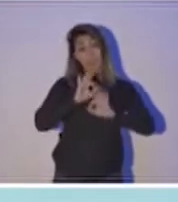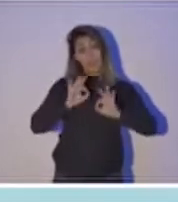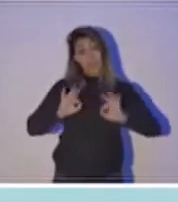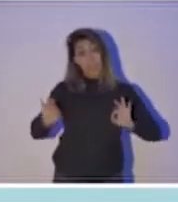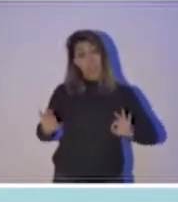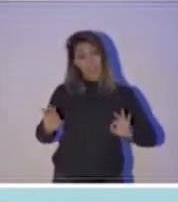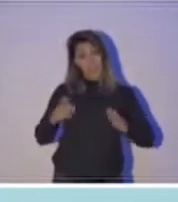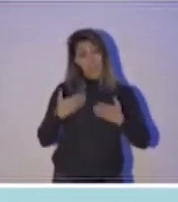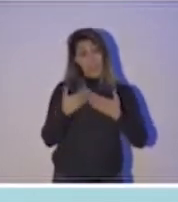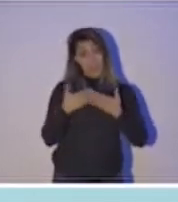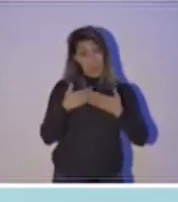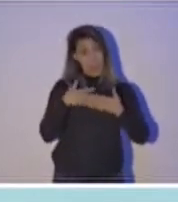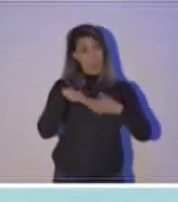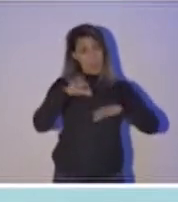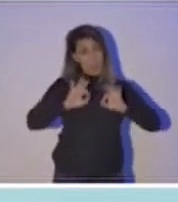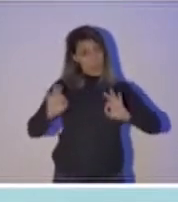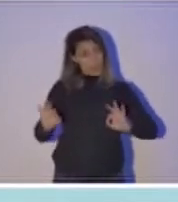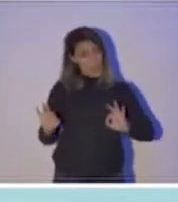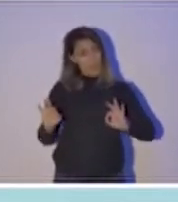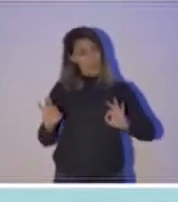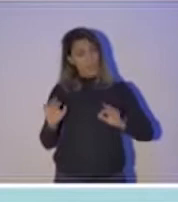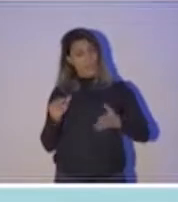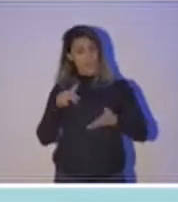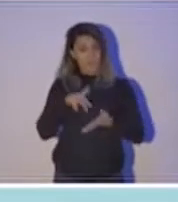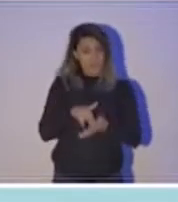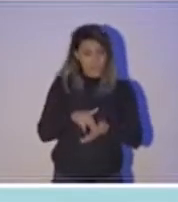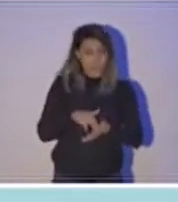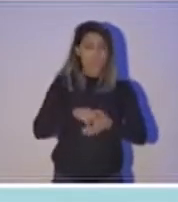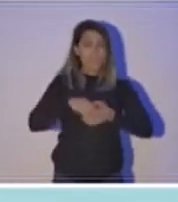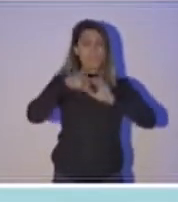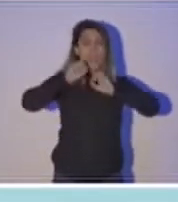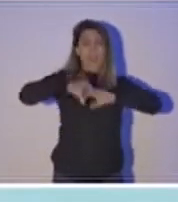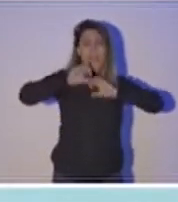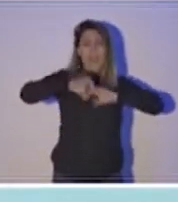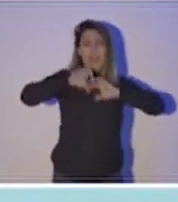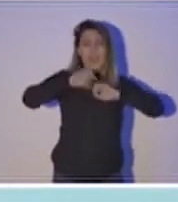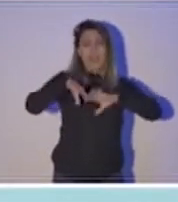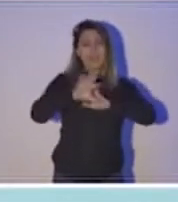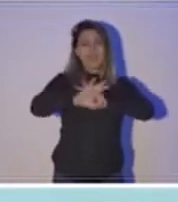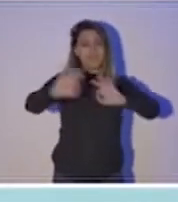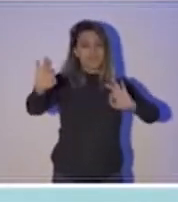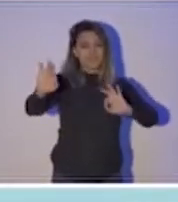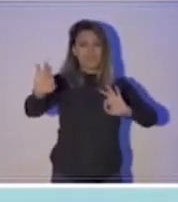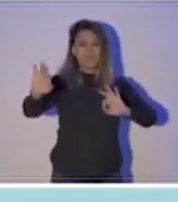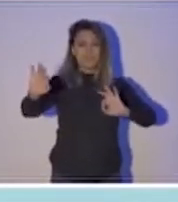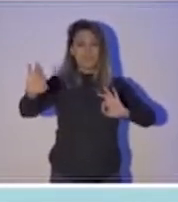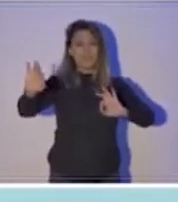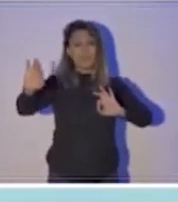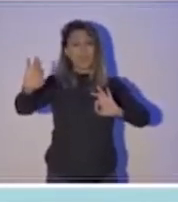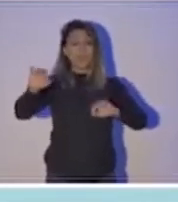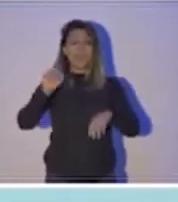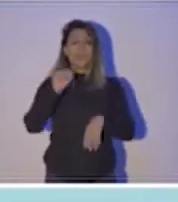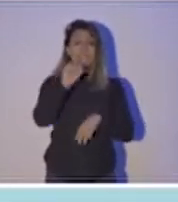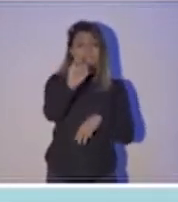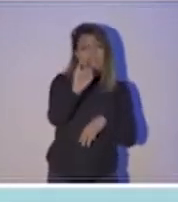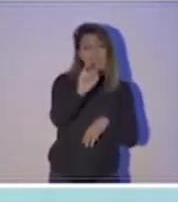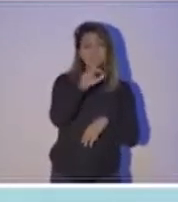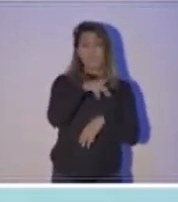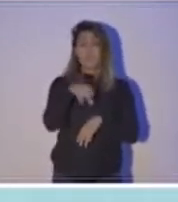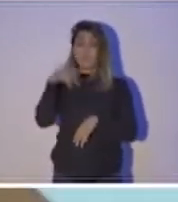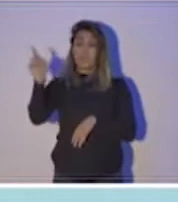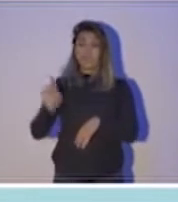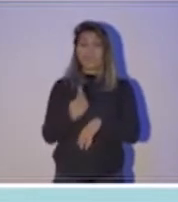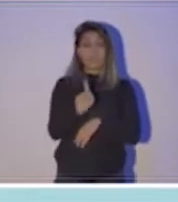sala, o professor não sabe o nosso nome, chama a gente pelo número, como soldado. Soldado